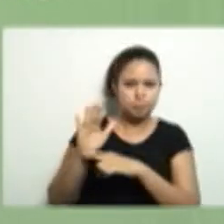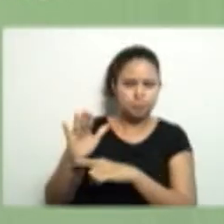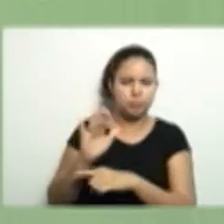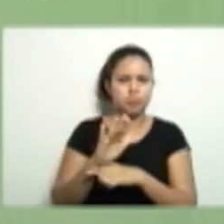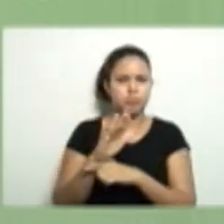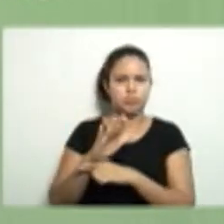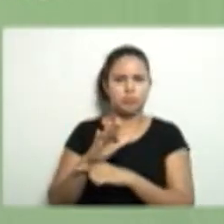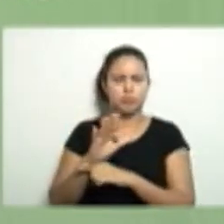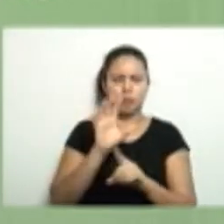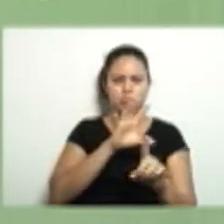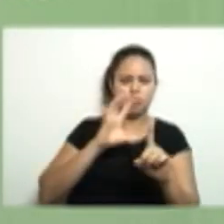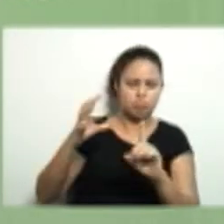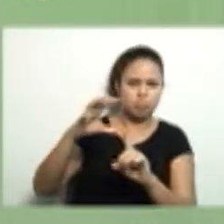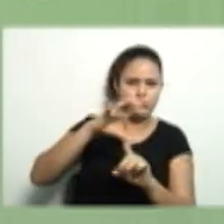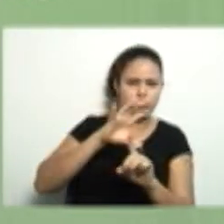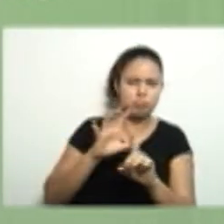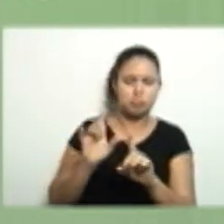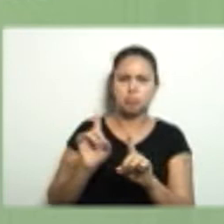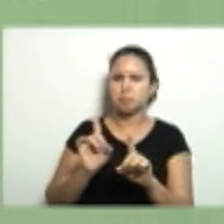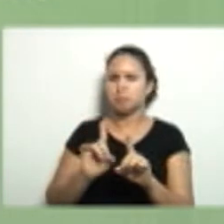influenciar